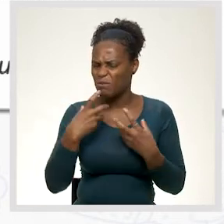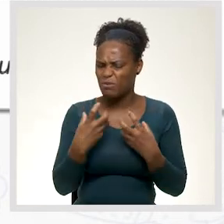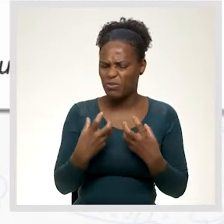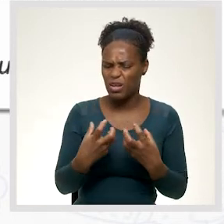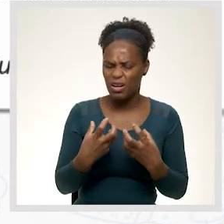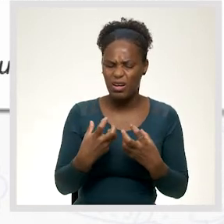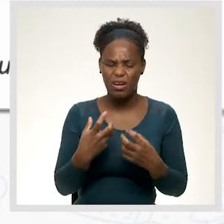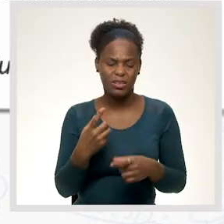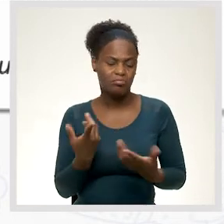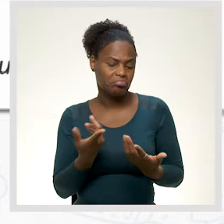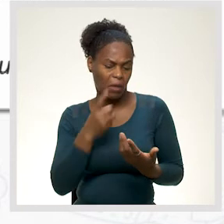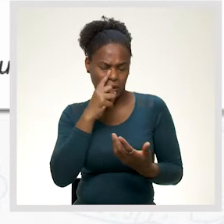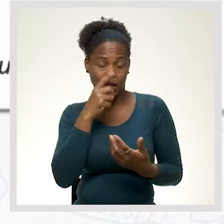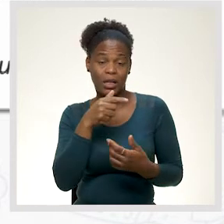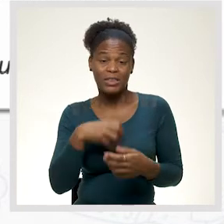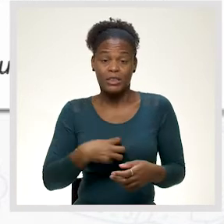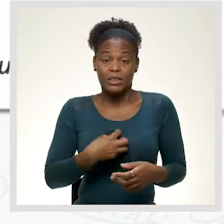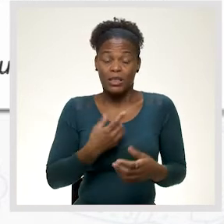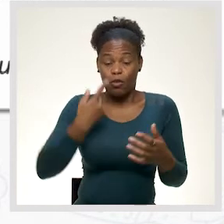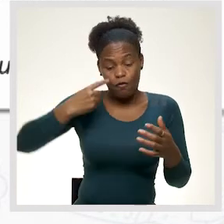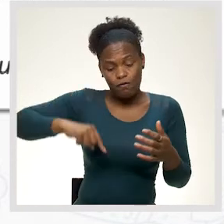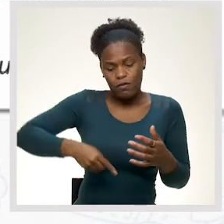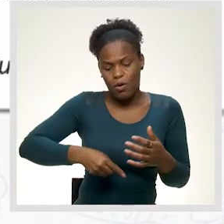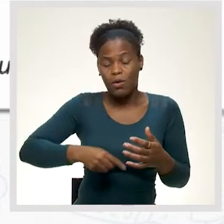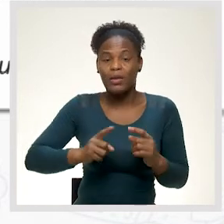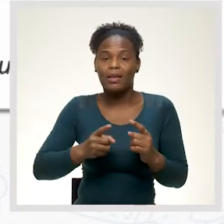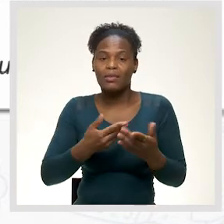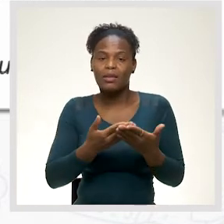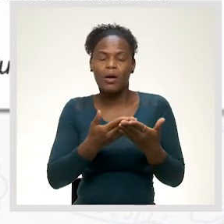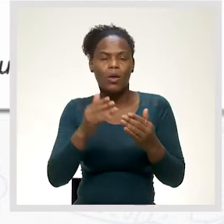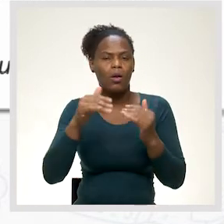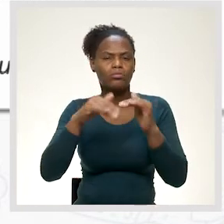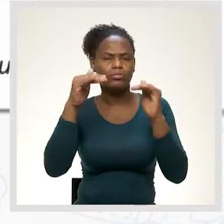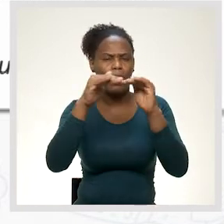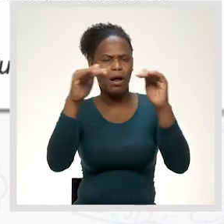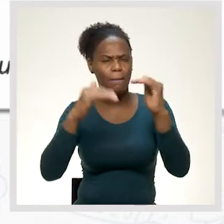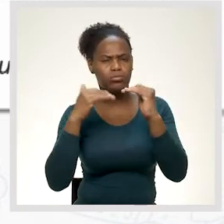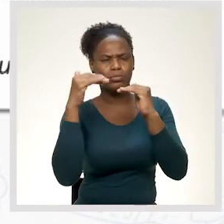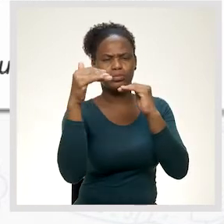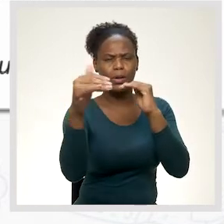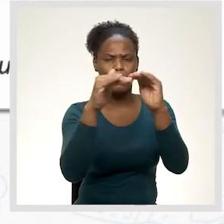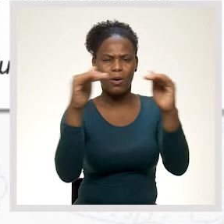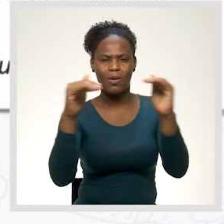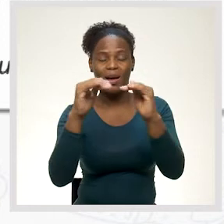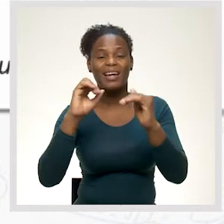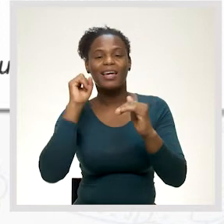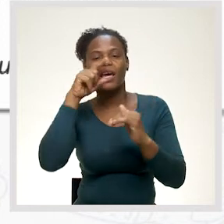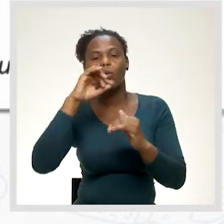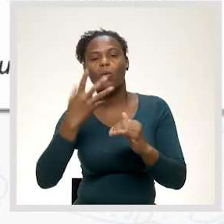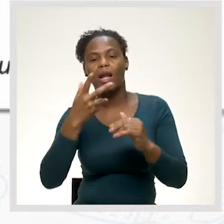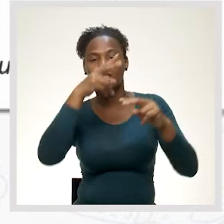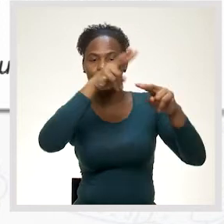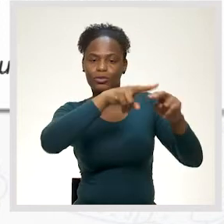nossos desejos, um fumo tênue que ondeia em um horizonte, aquém do qual está assentada a